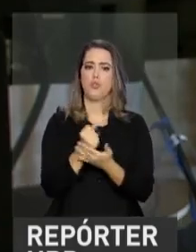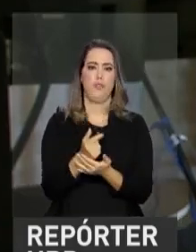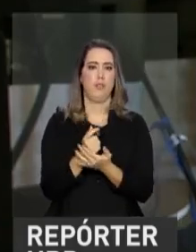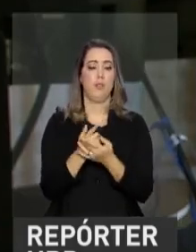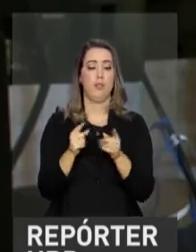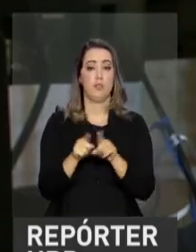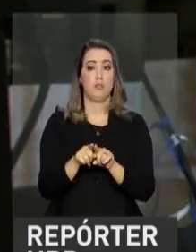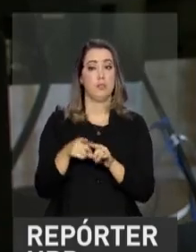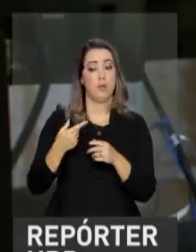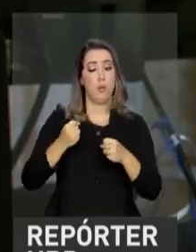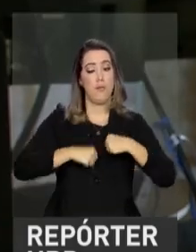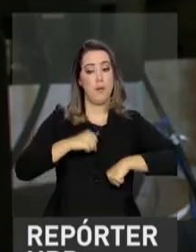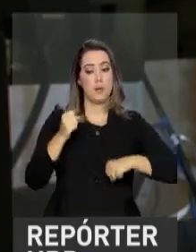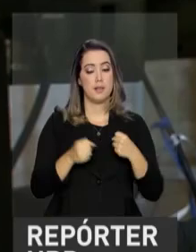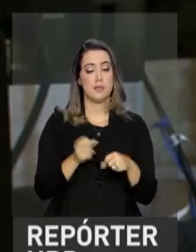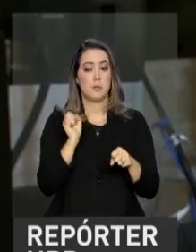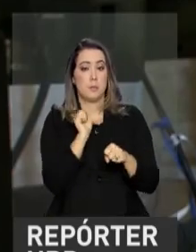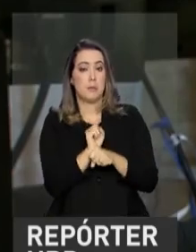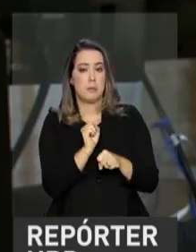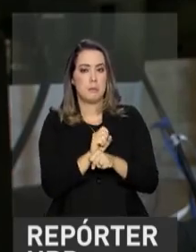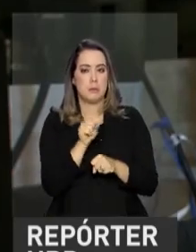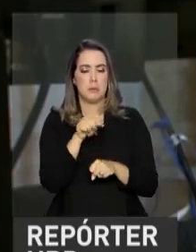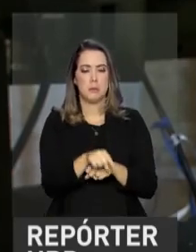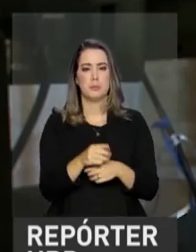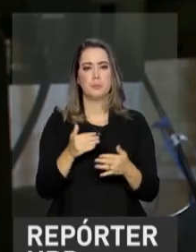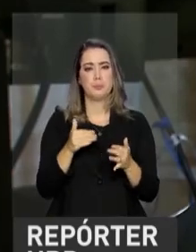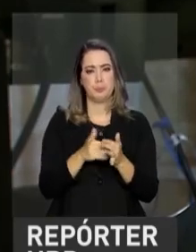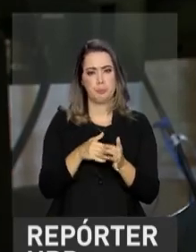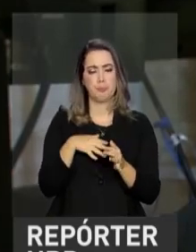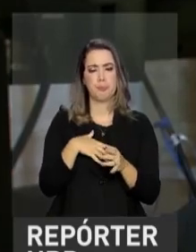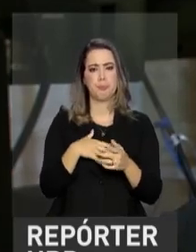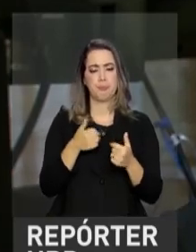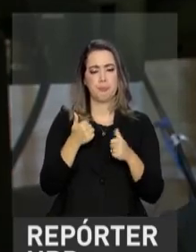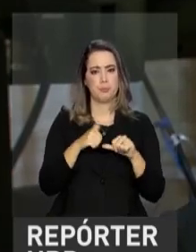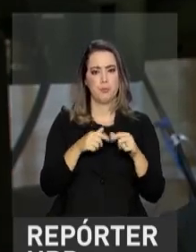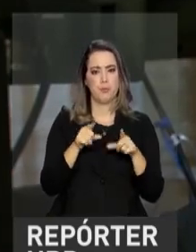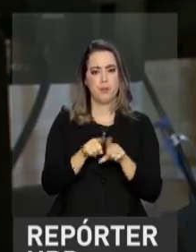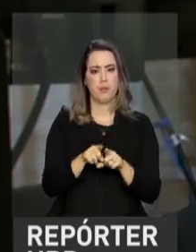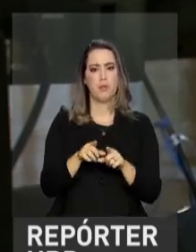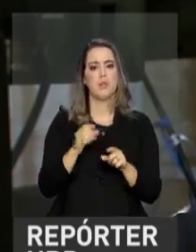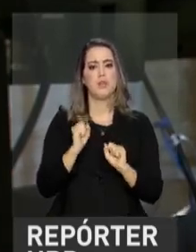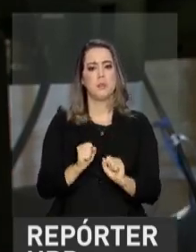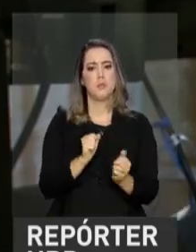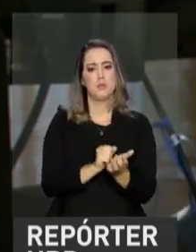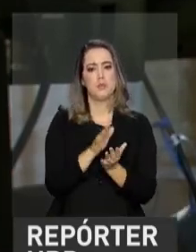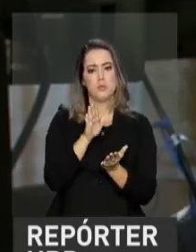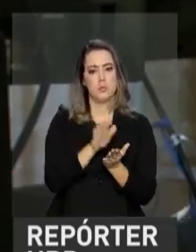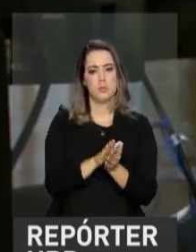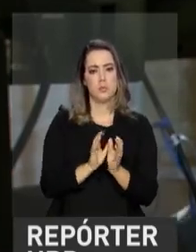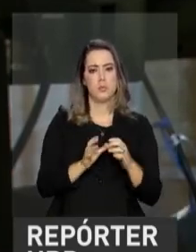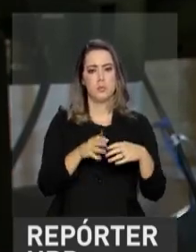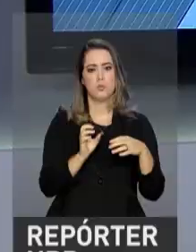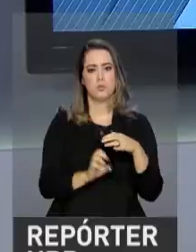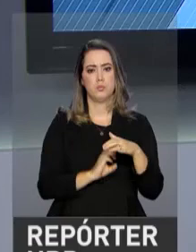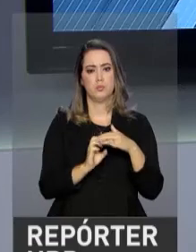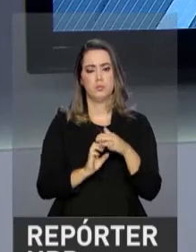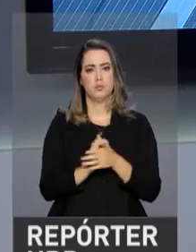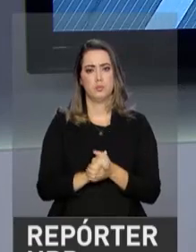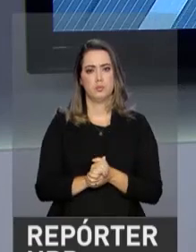produção a sua fabricação ela seja paralisada ea fabricação de multa pra esse fornecedor